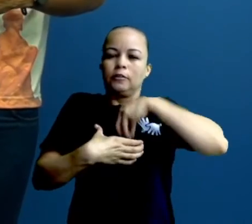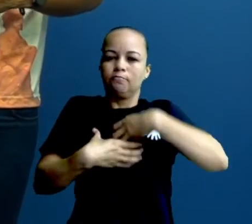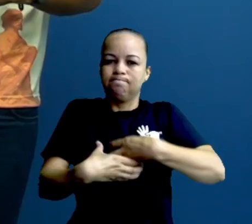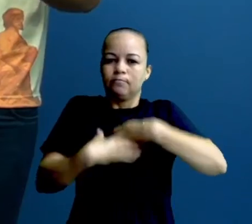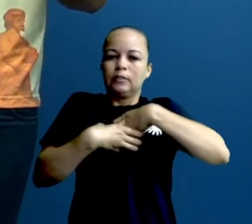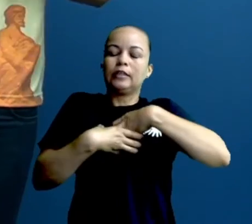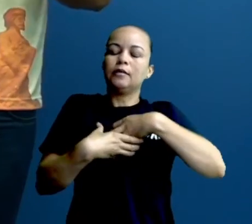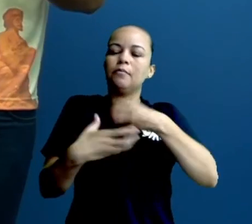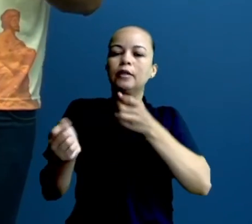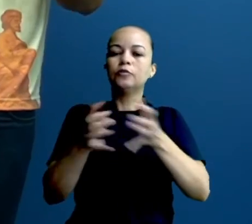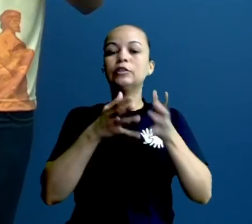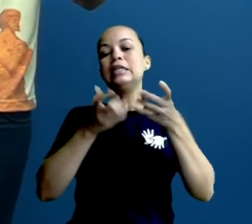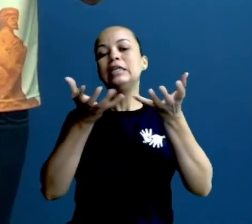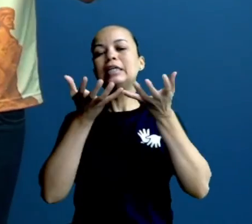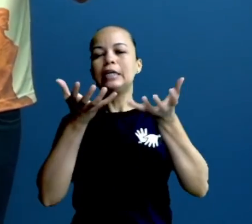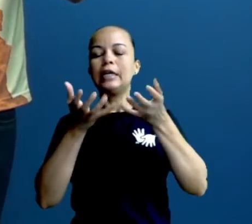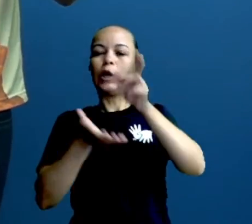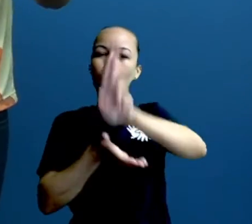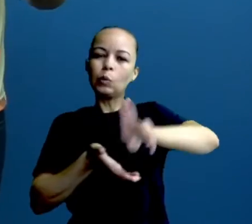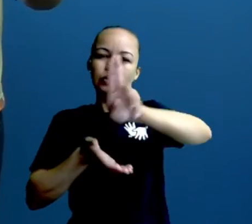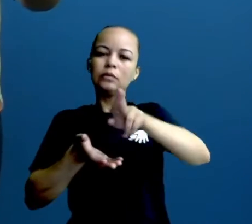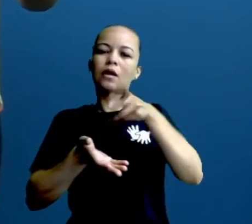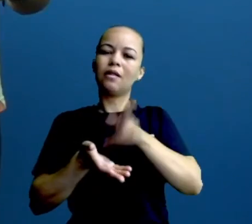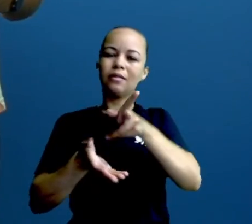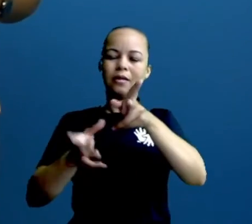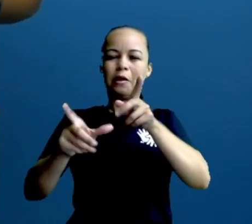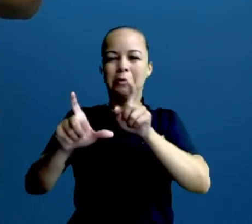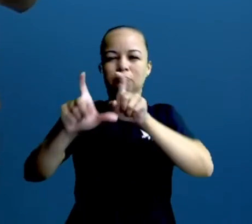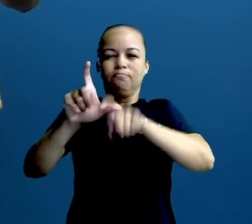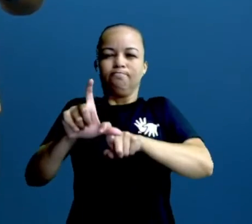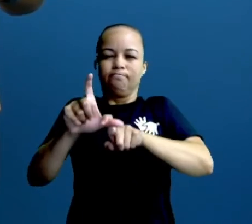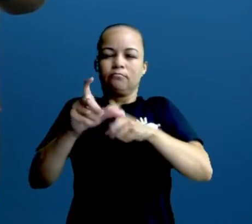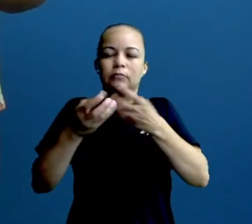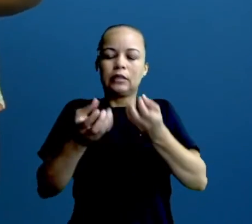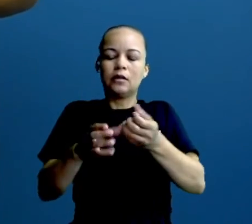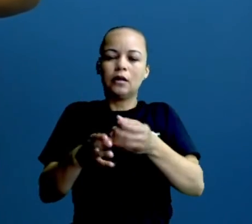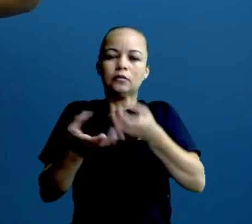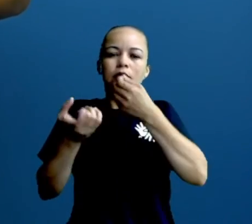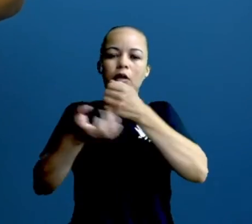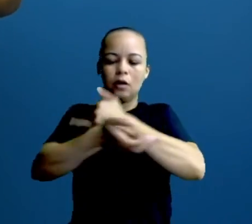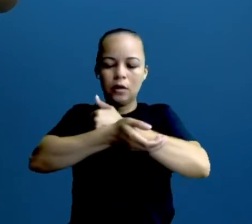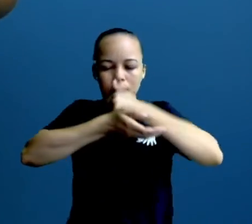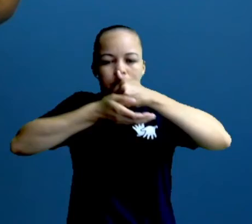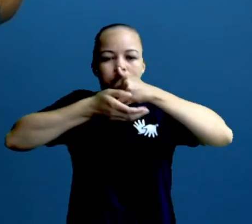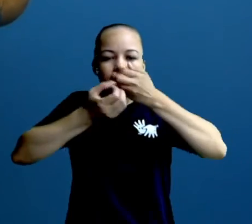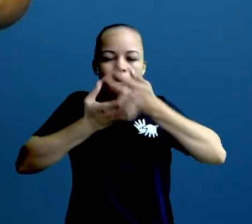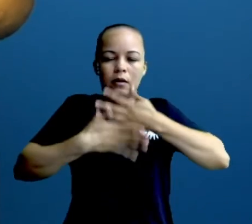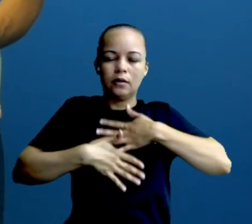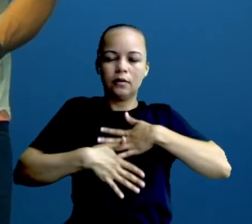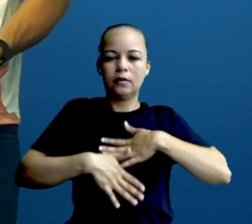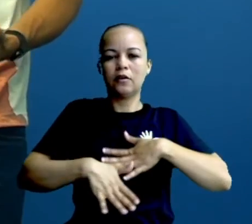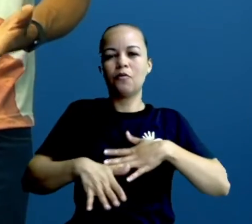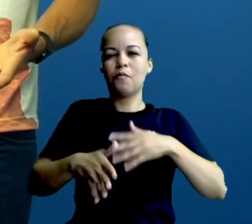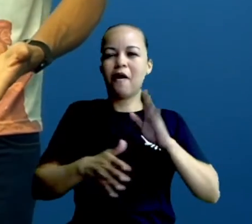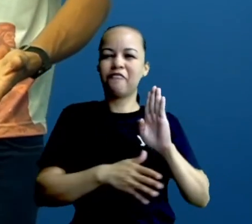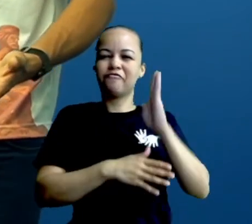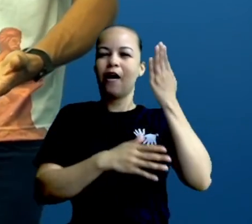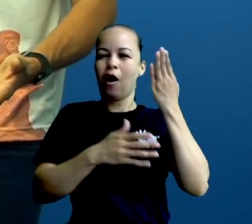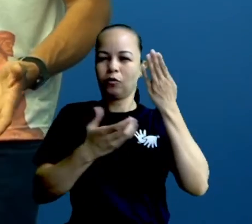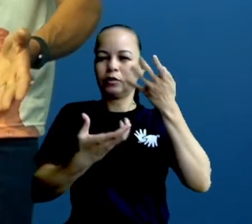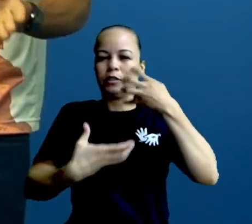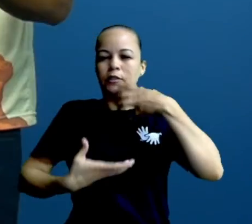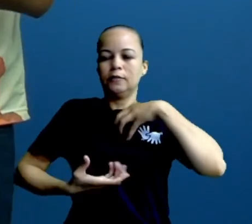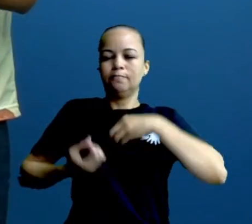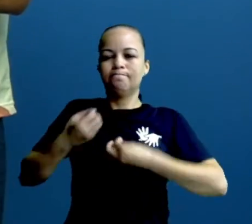lhe dar uma falsa sensação de bem-estar, para lhe dar uma falsa sensação de